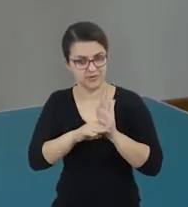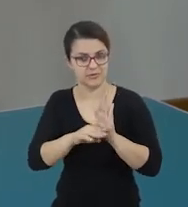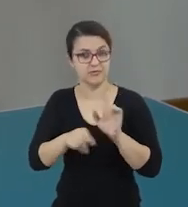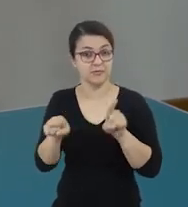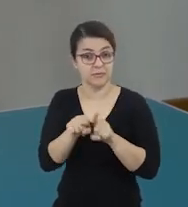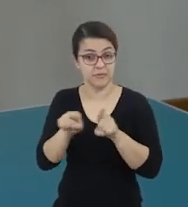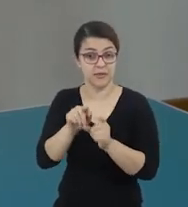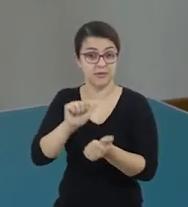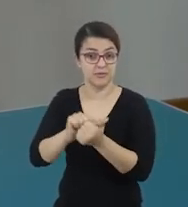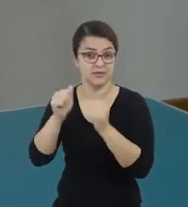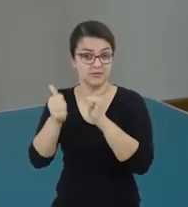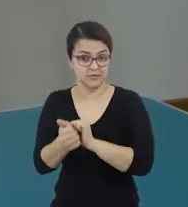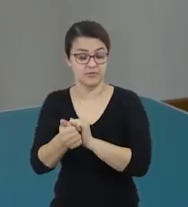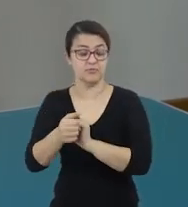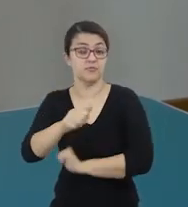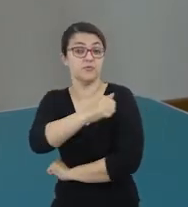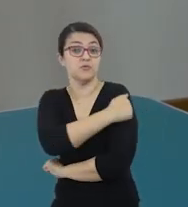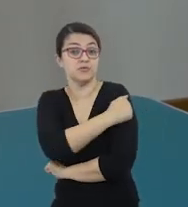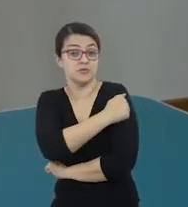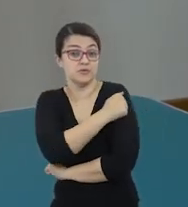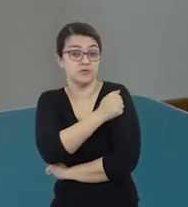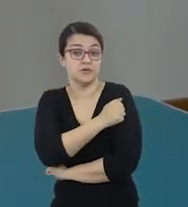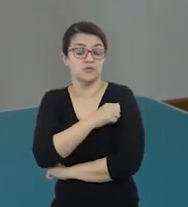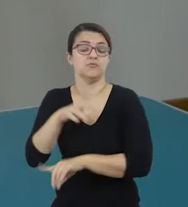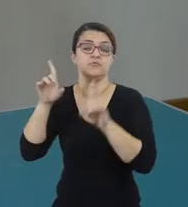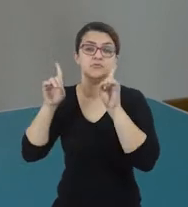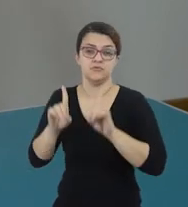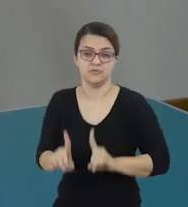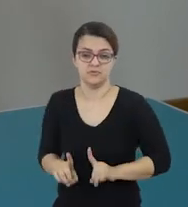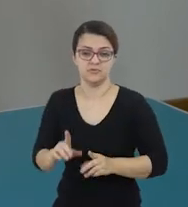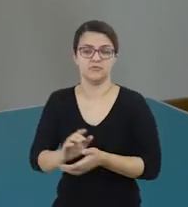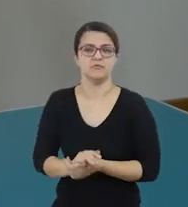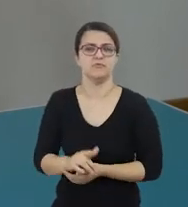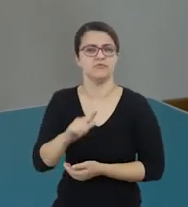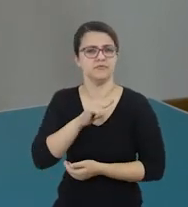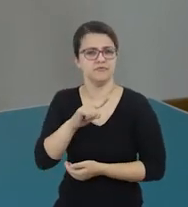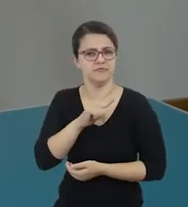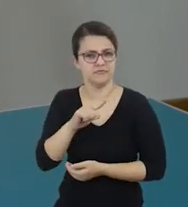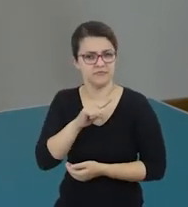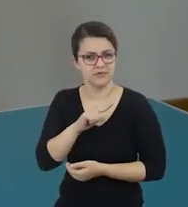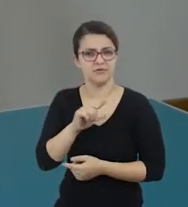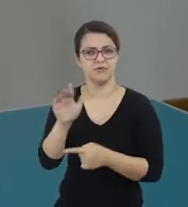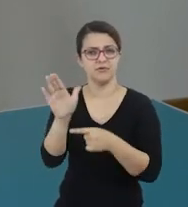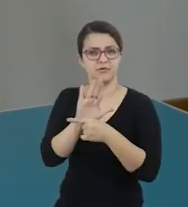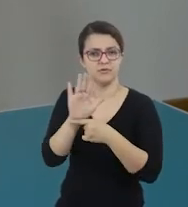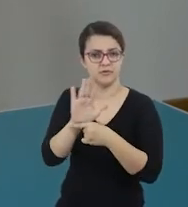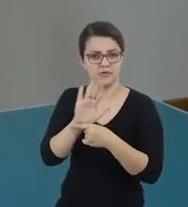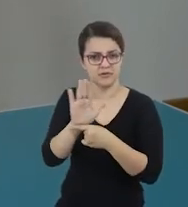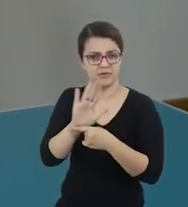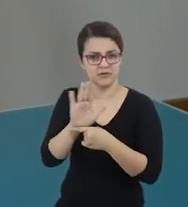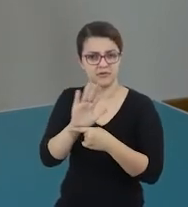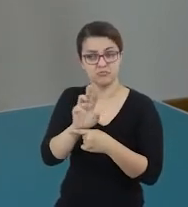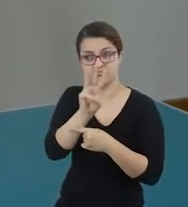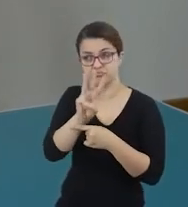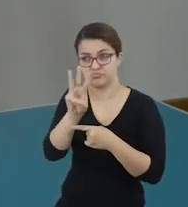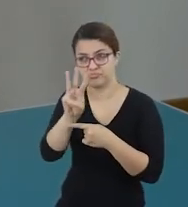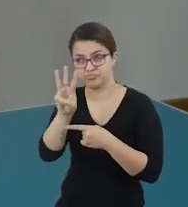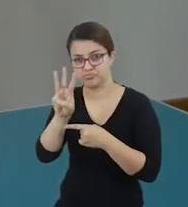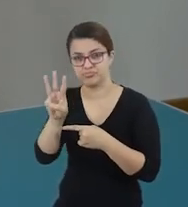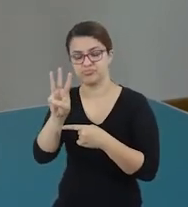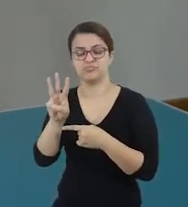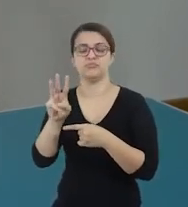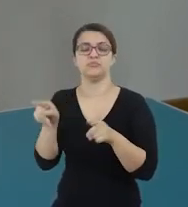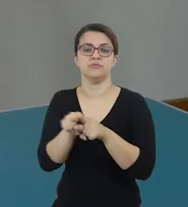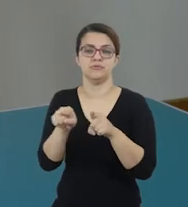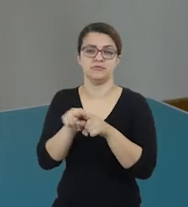com deficiência. Lá na nossa segunda página, vocês terão todos os links de vídeos e explicações de como realizar. Não